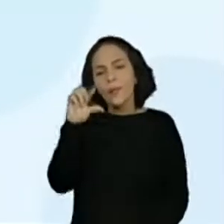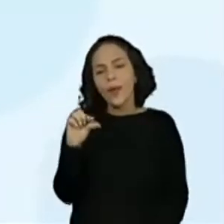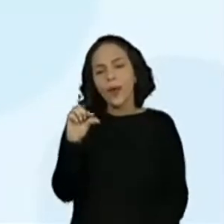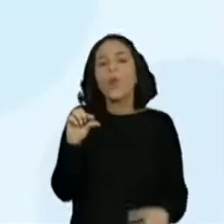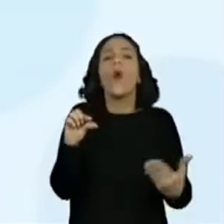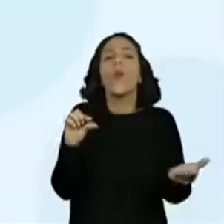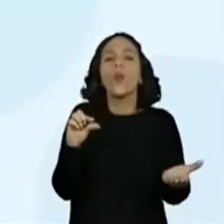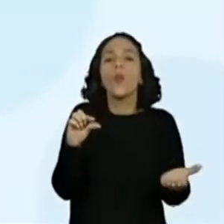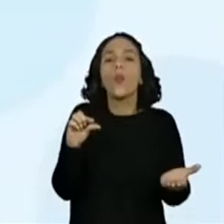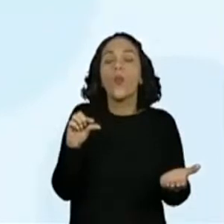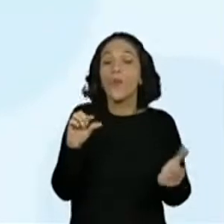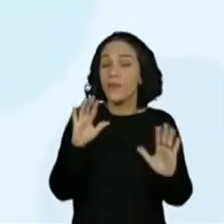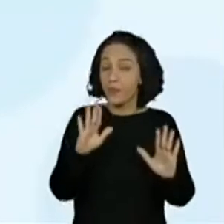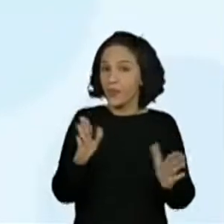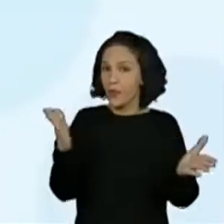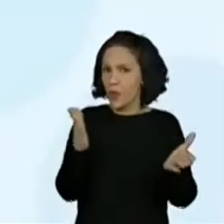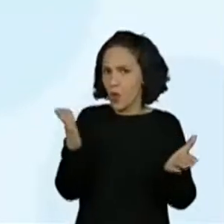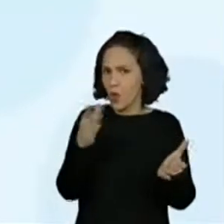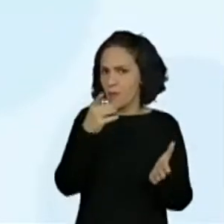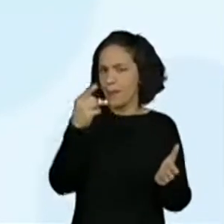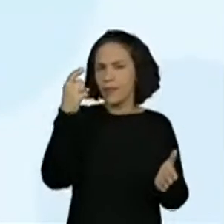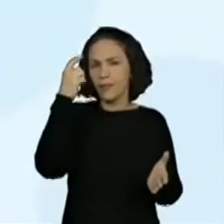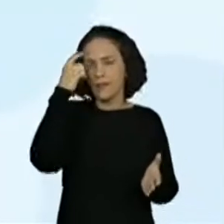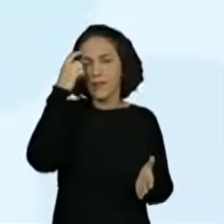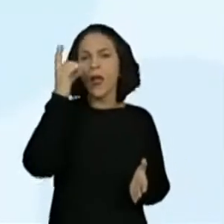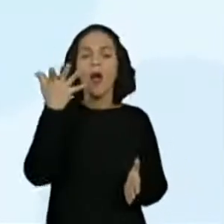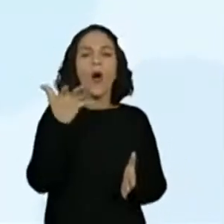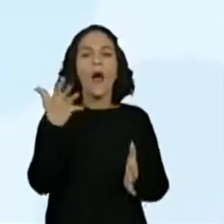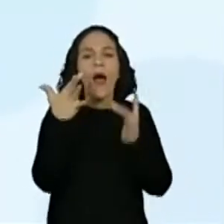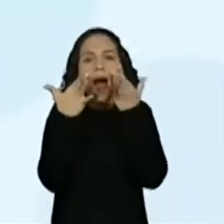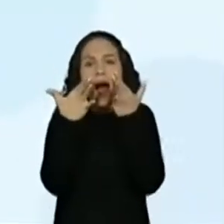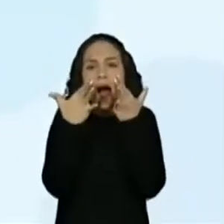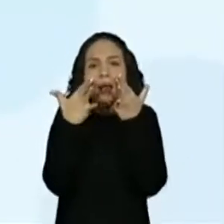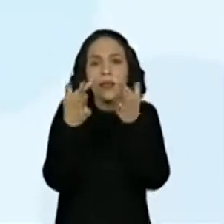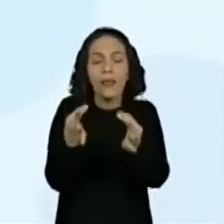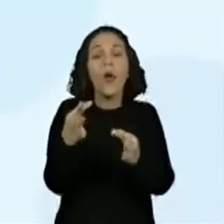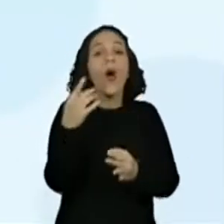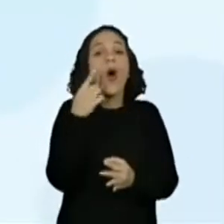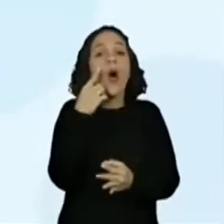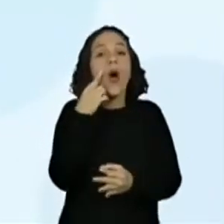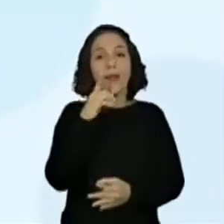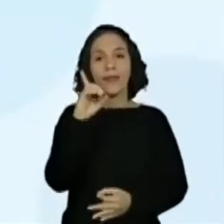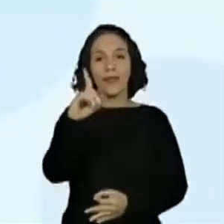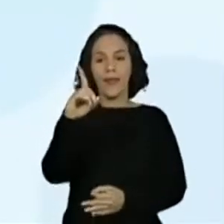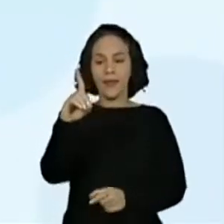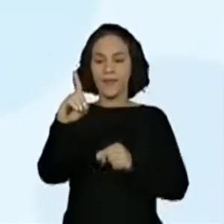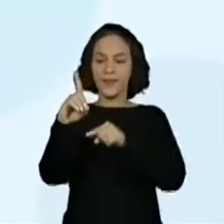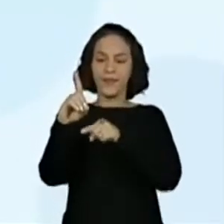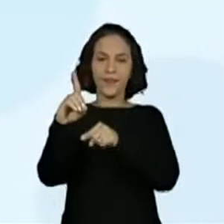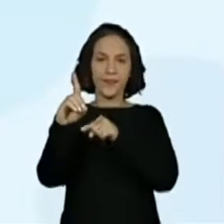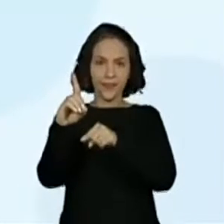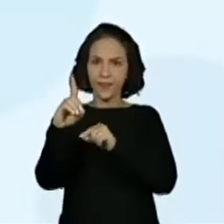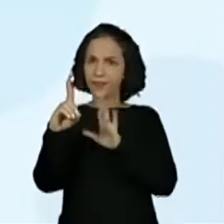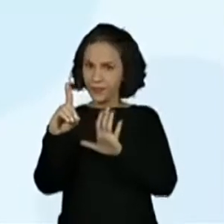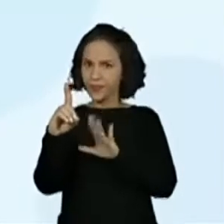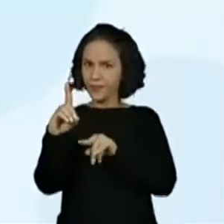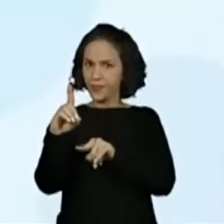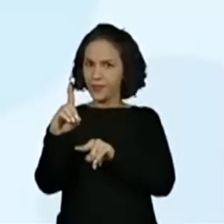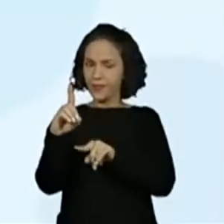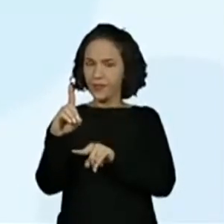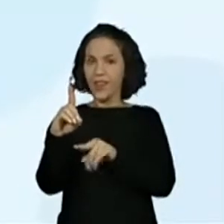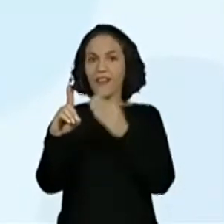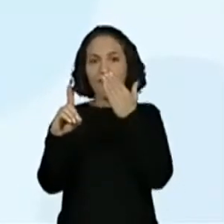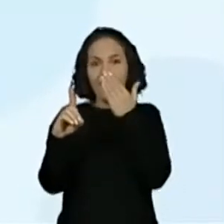Vamos observar, estudantes, apenas os números que estão na posição da dezena, os que estão